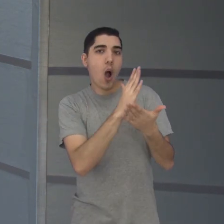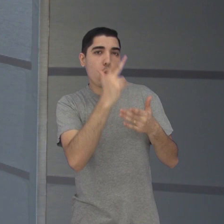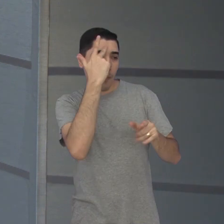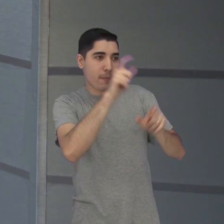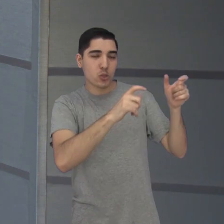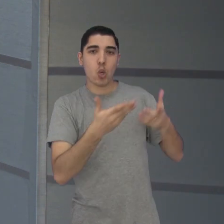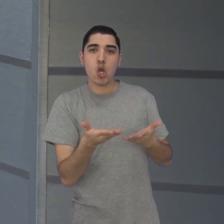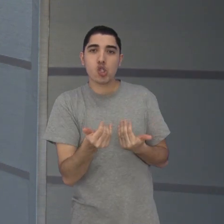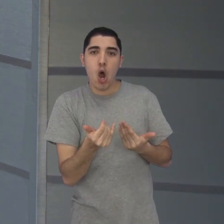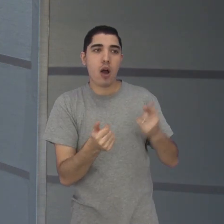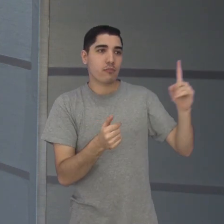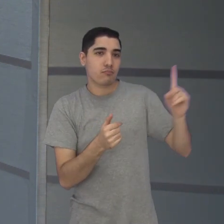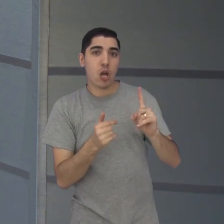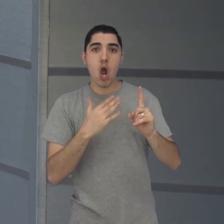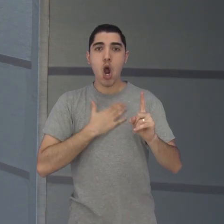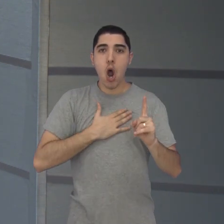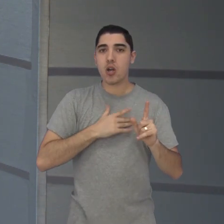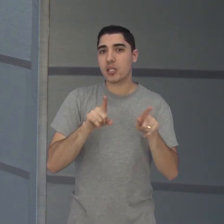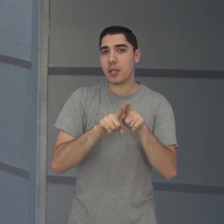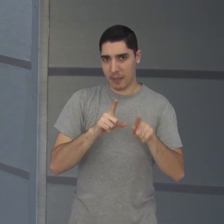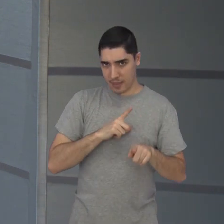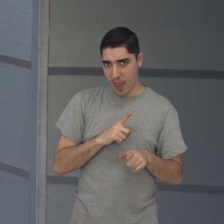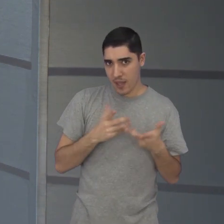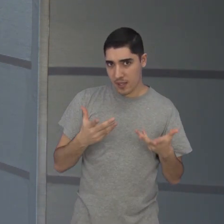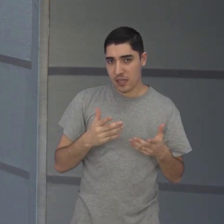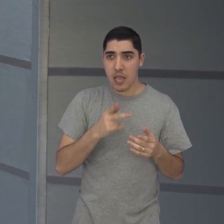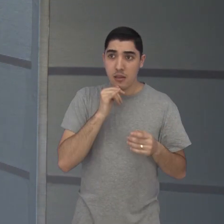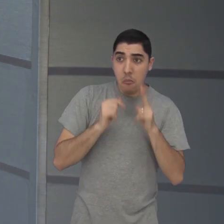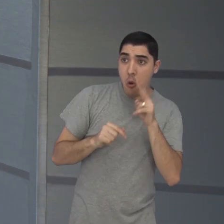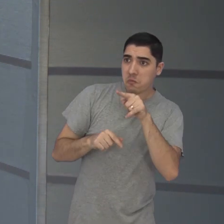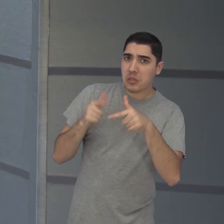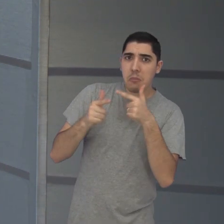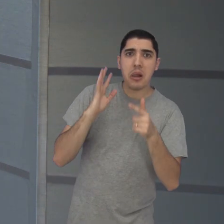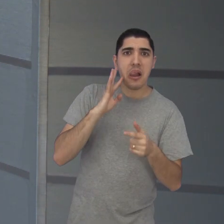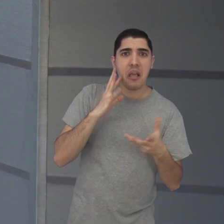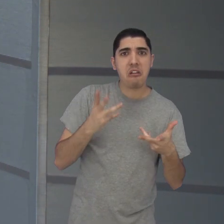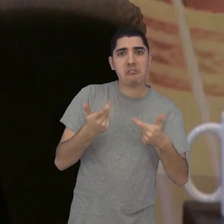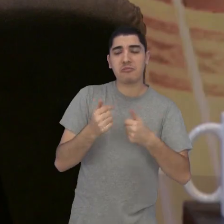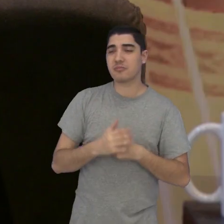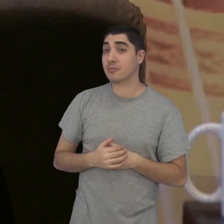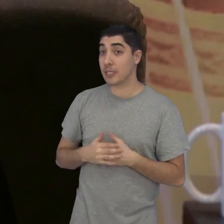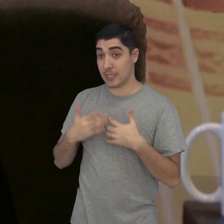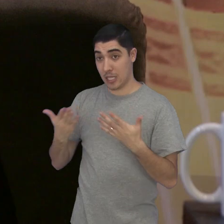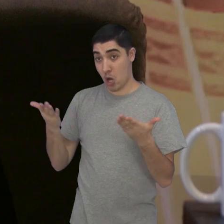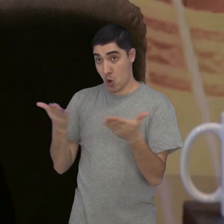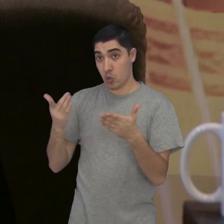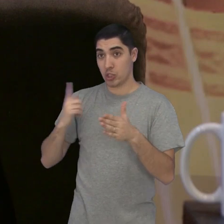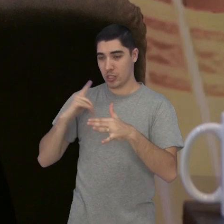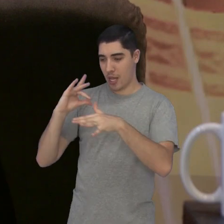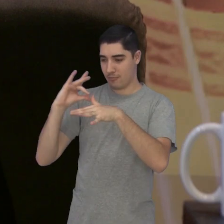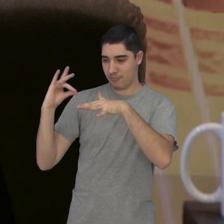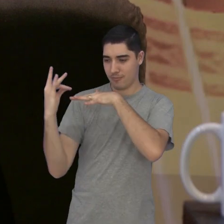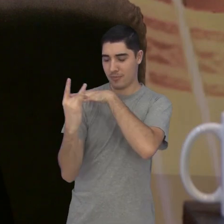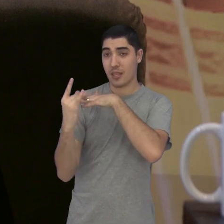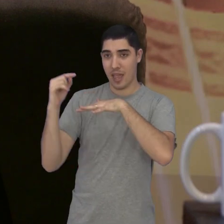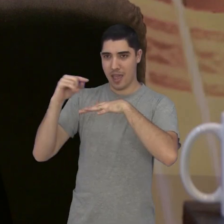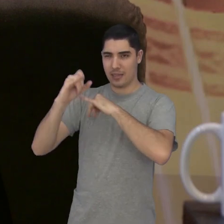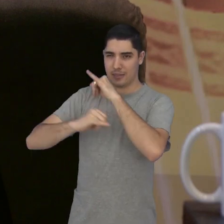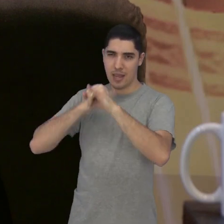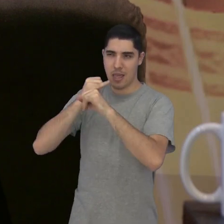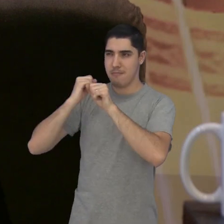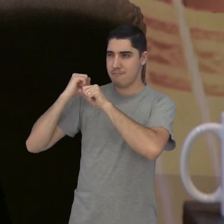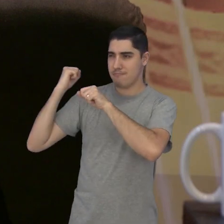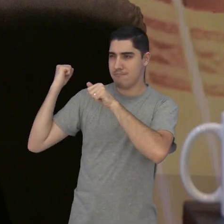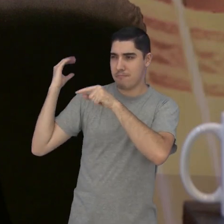através de você conheci, curti o trampo. Sim. Não, hoje em dia, por conta das redes sociais, da força